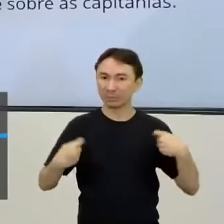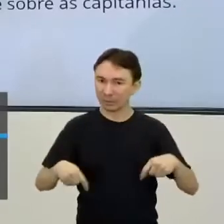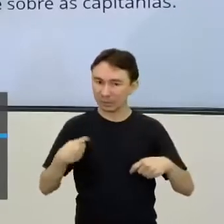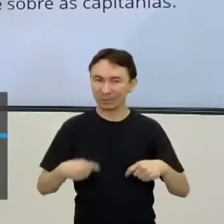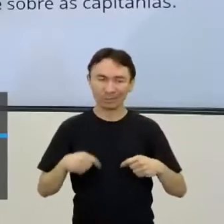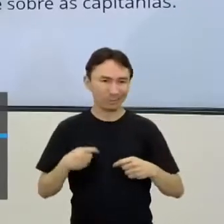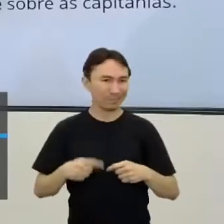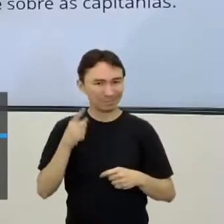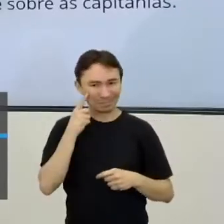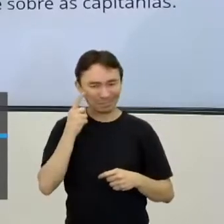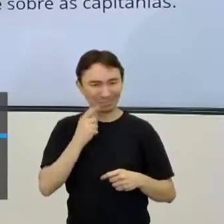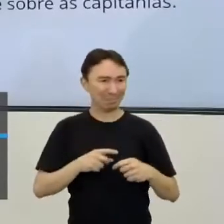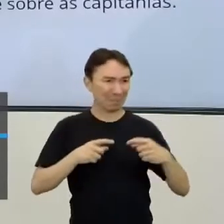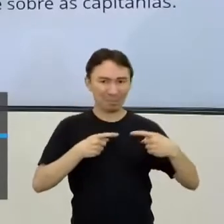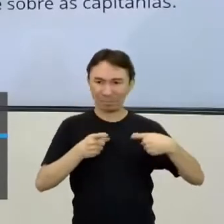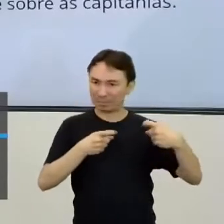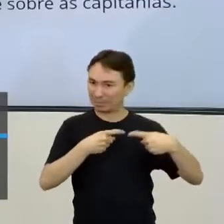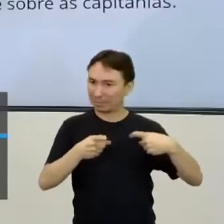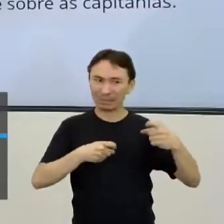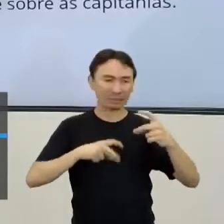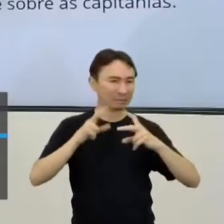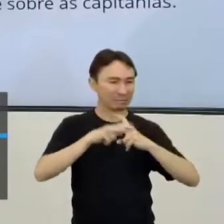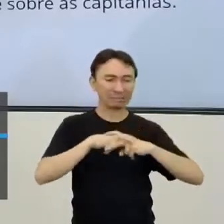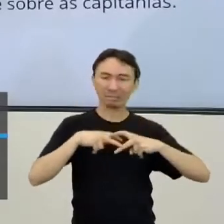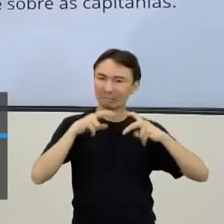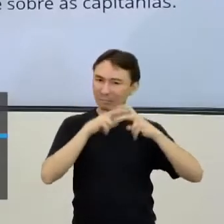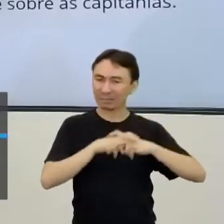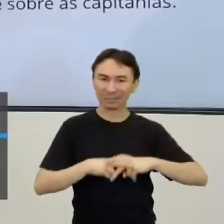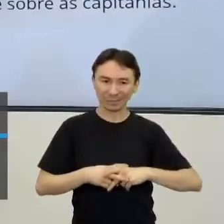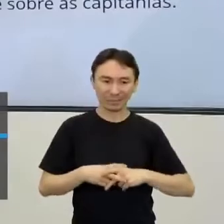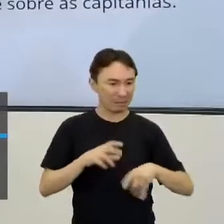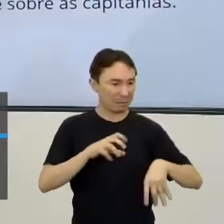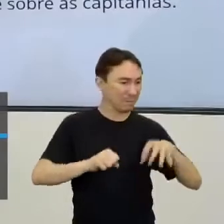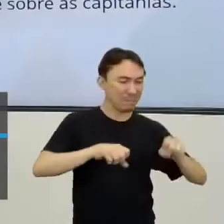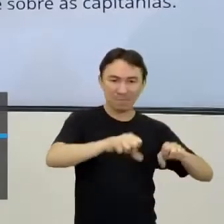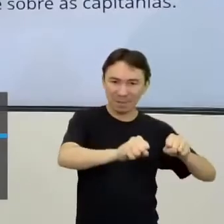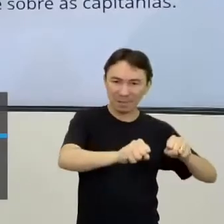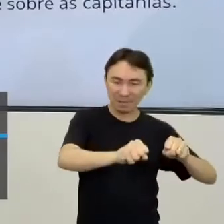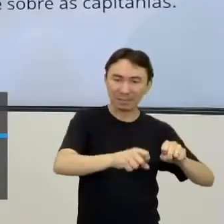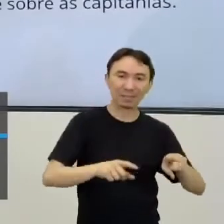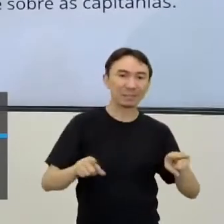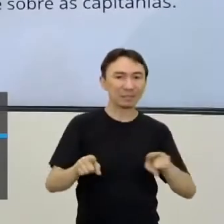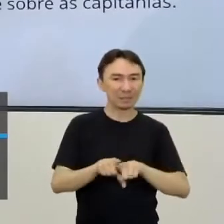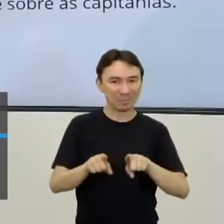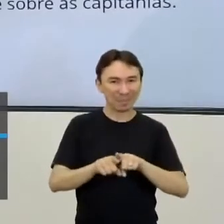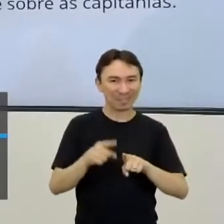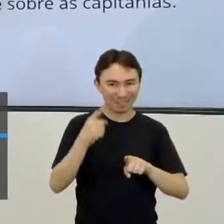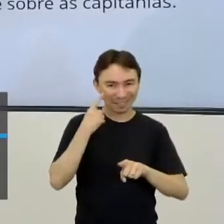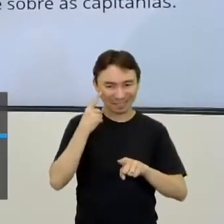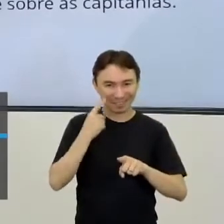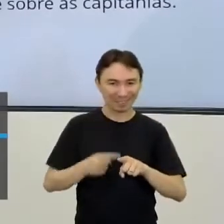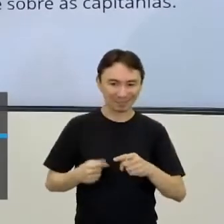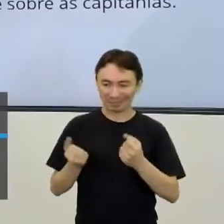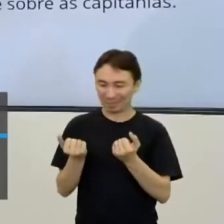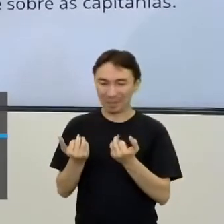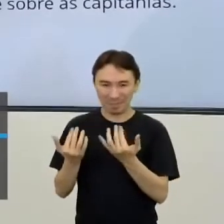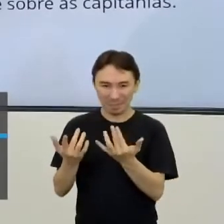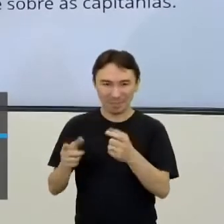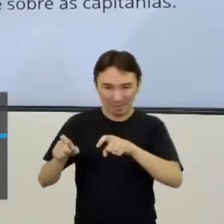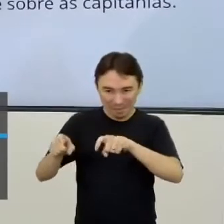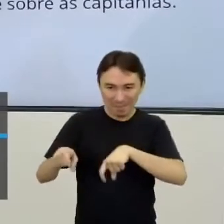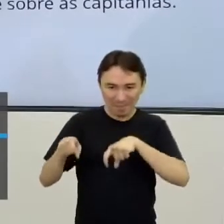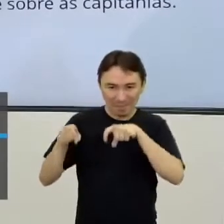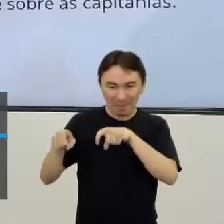que colonizar aquele espaço, eles tinham que fazer com que a agricultura ali fosse rentável